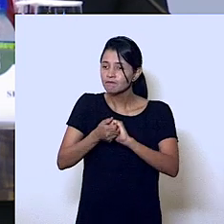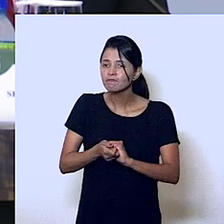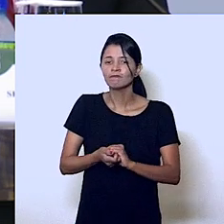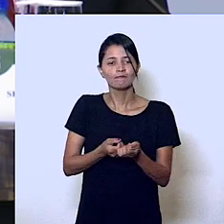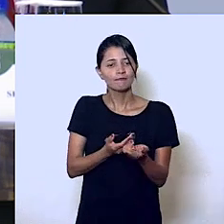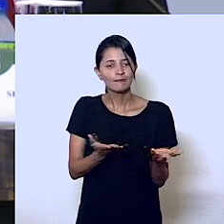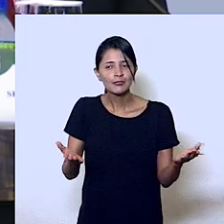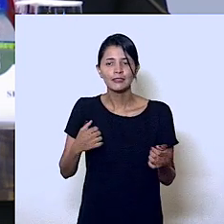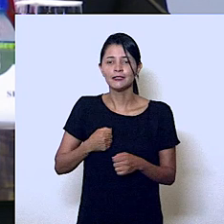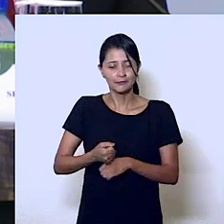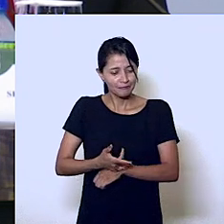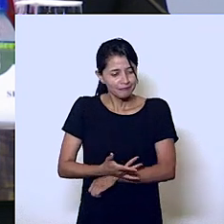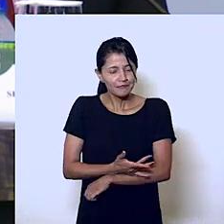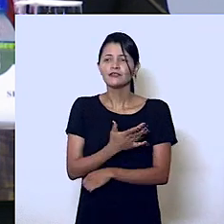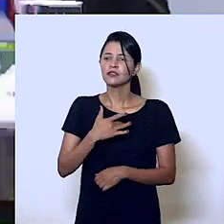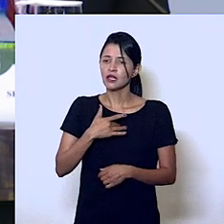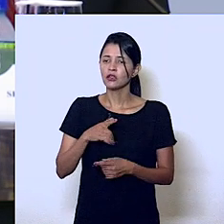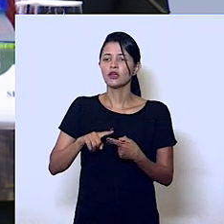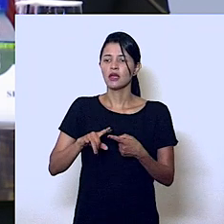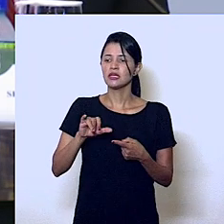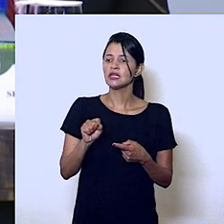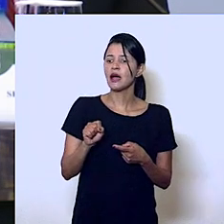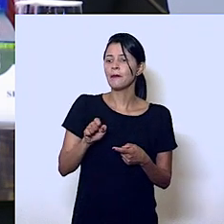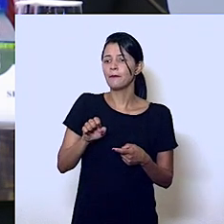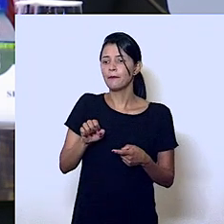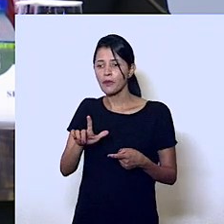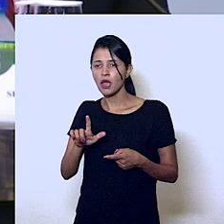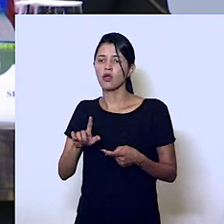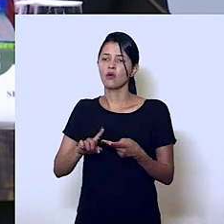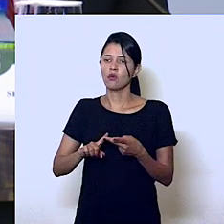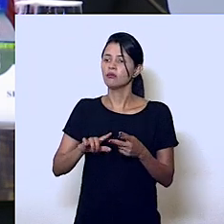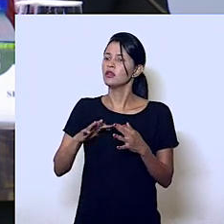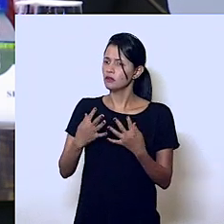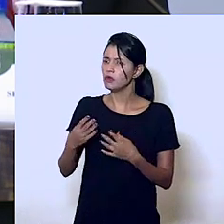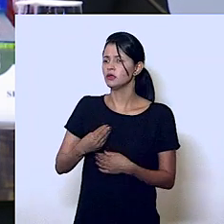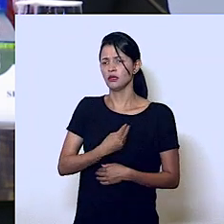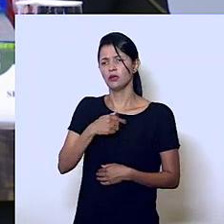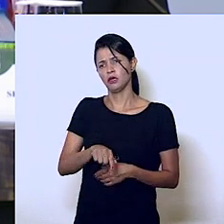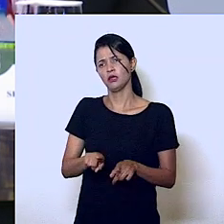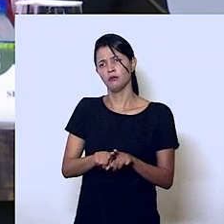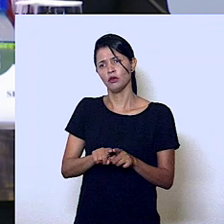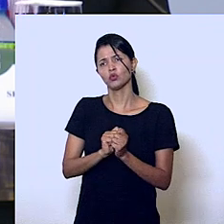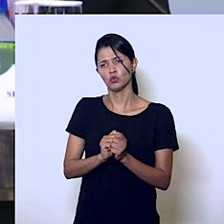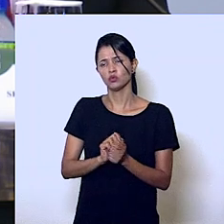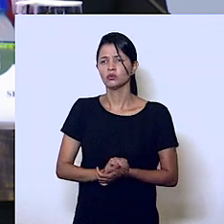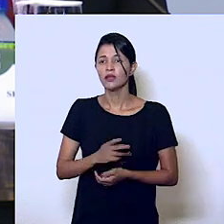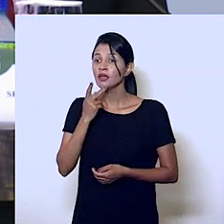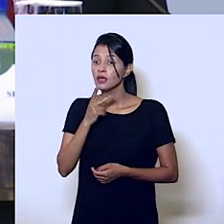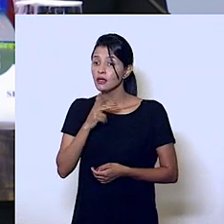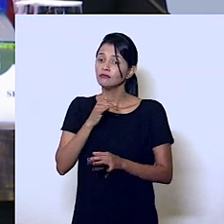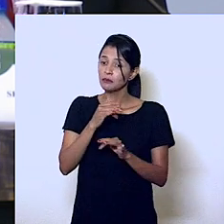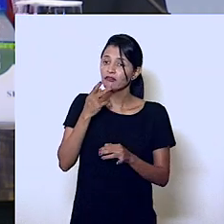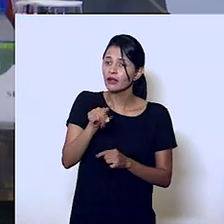à Isabel e aos familiares que estão aqui conosco hoje e deixar esse registro da minha emoção de poder